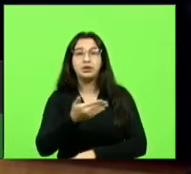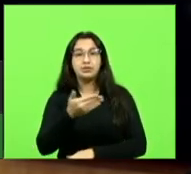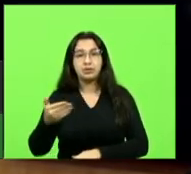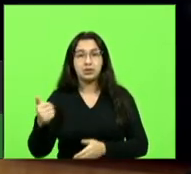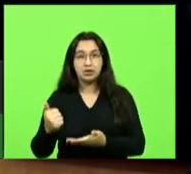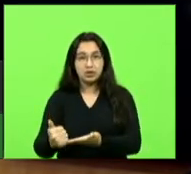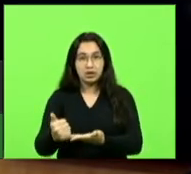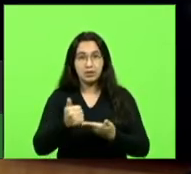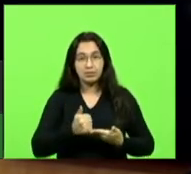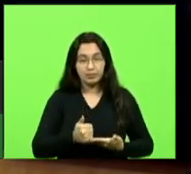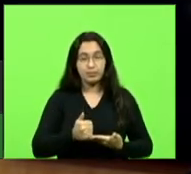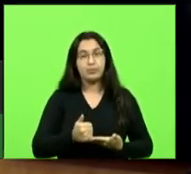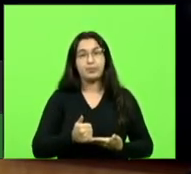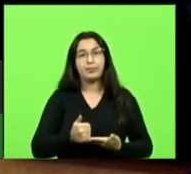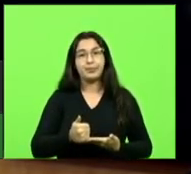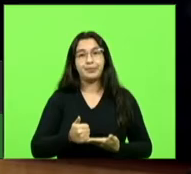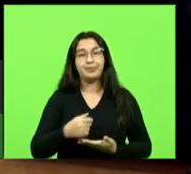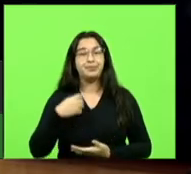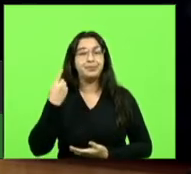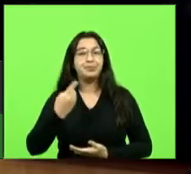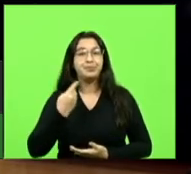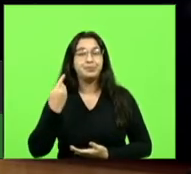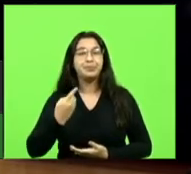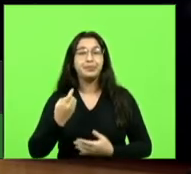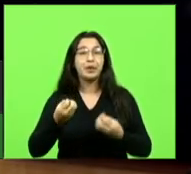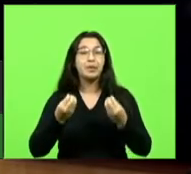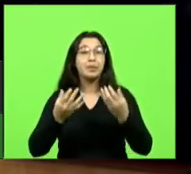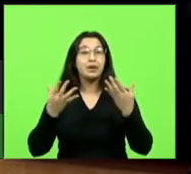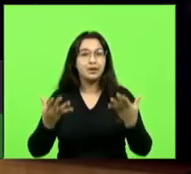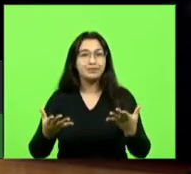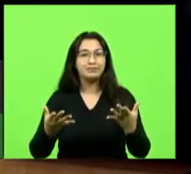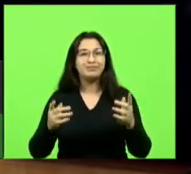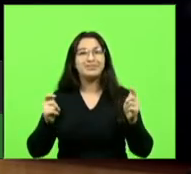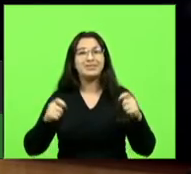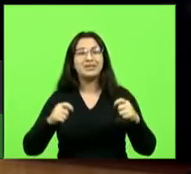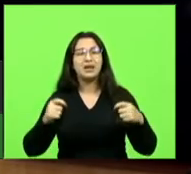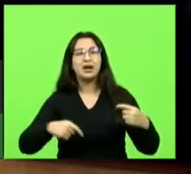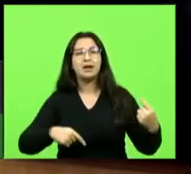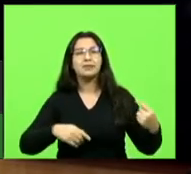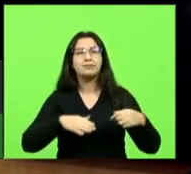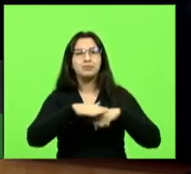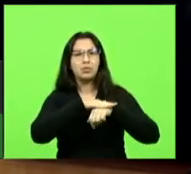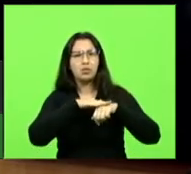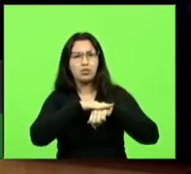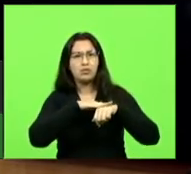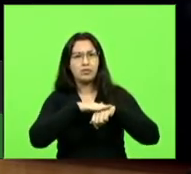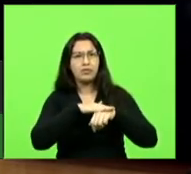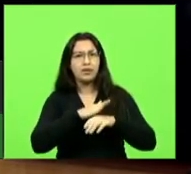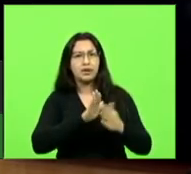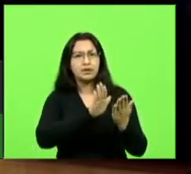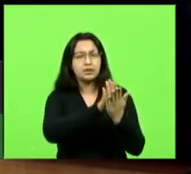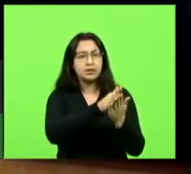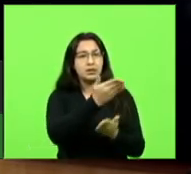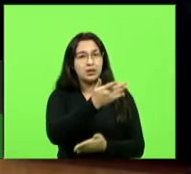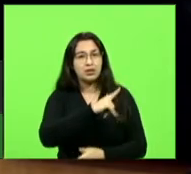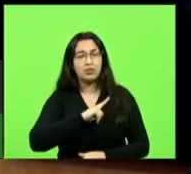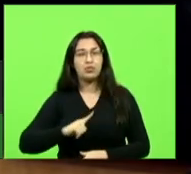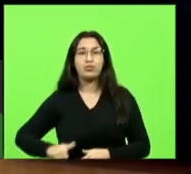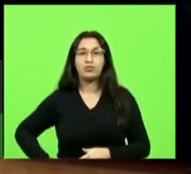colegas deputados, para que a gente possa dialogar diretamente com o governo após a